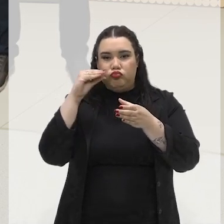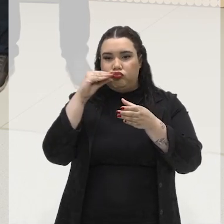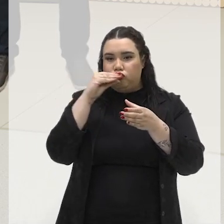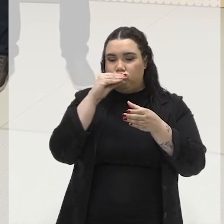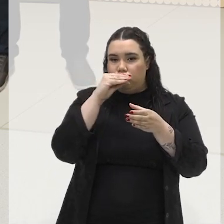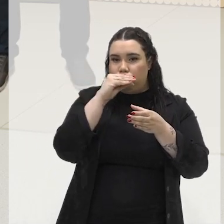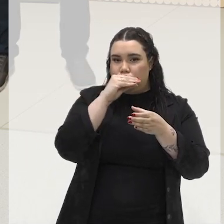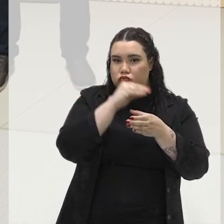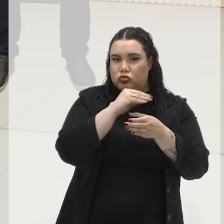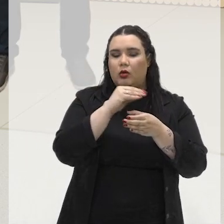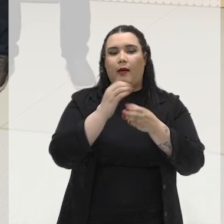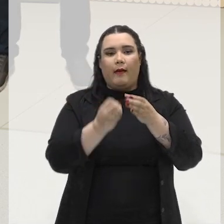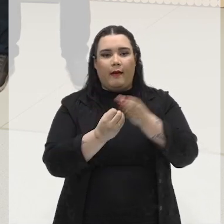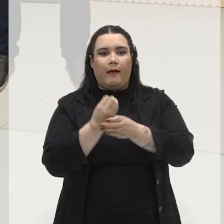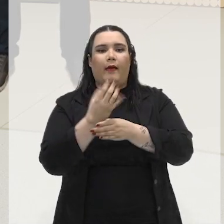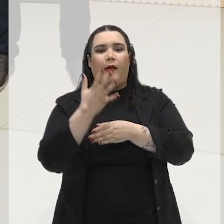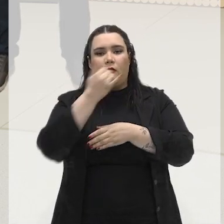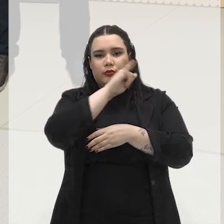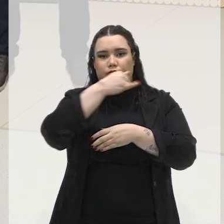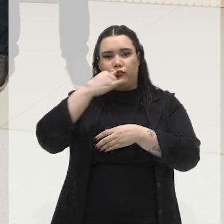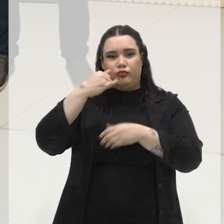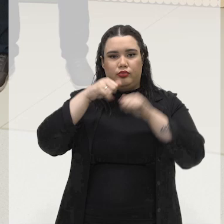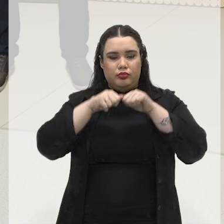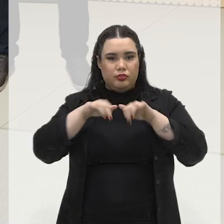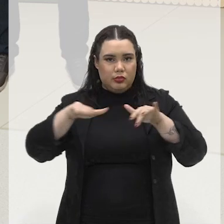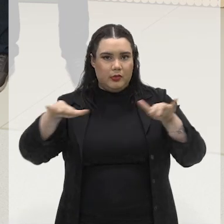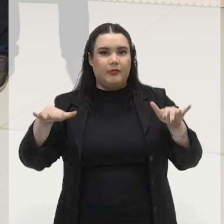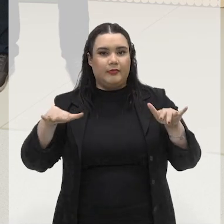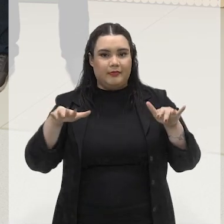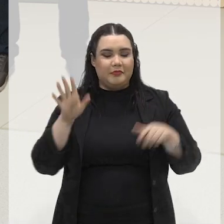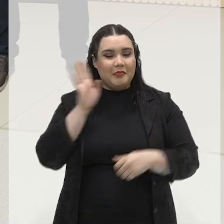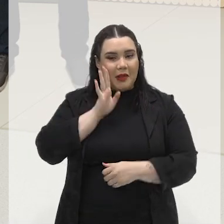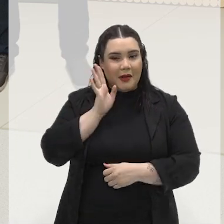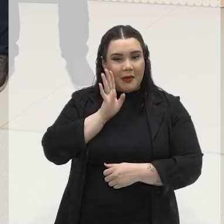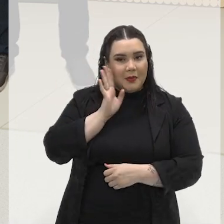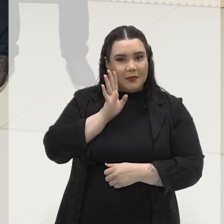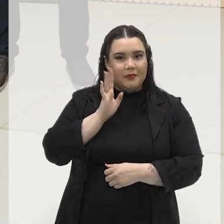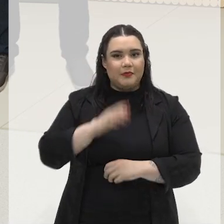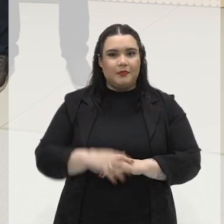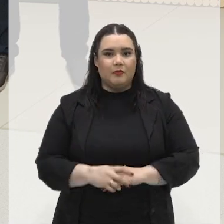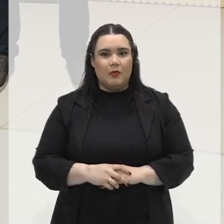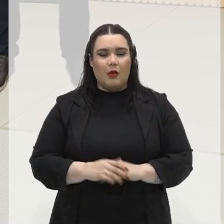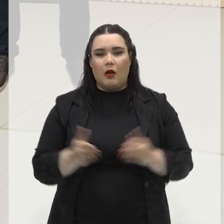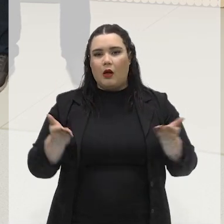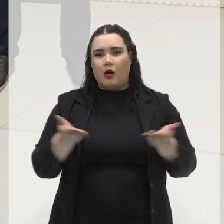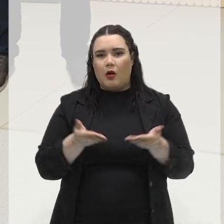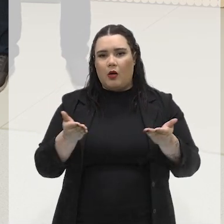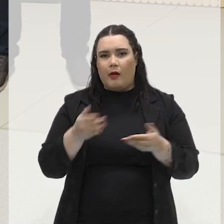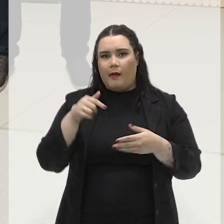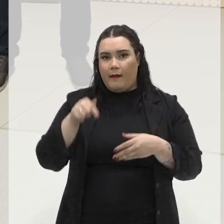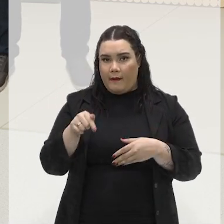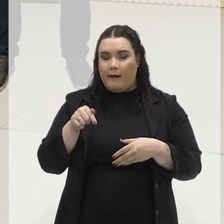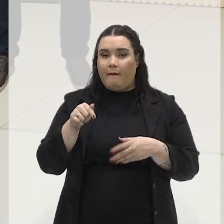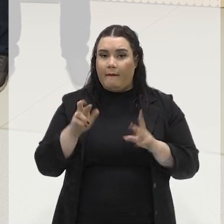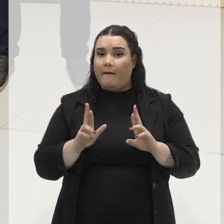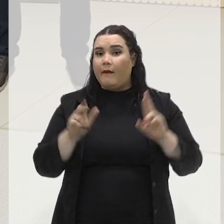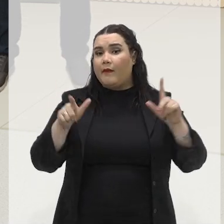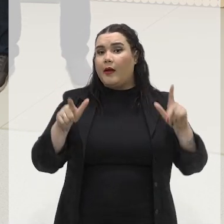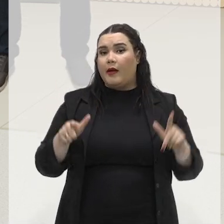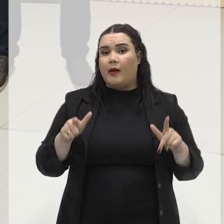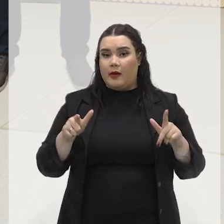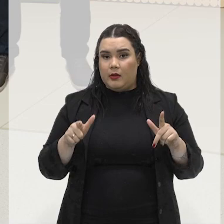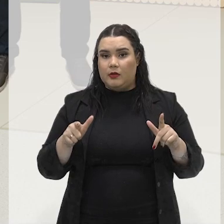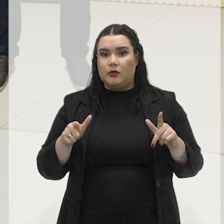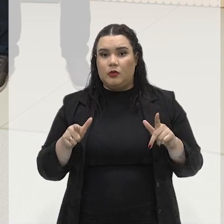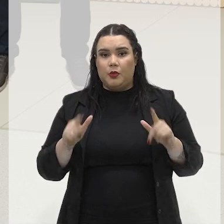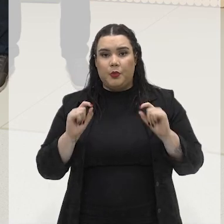né? Que vai gerar energia elétrica. Bacana? Legal? Agora, isso é diferente do que acontece